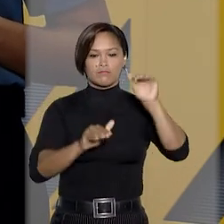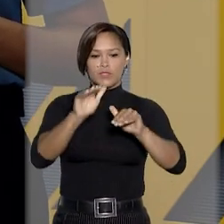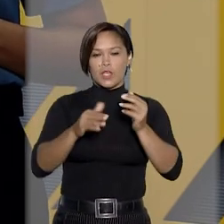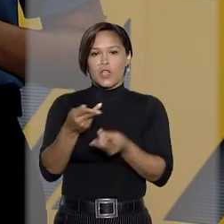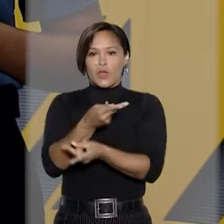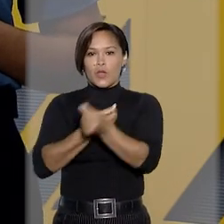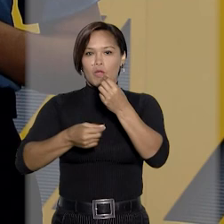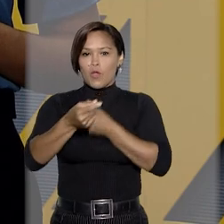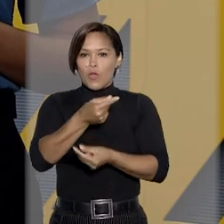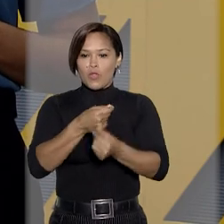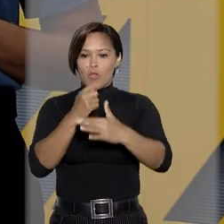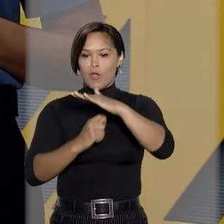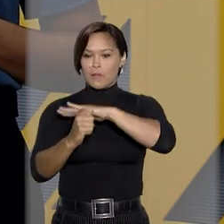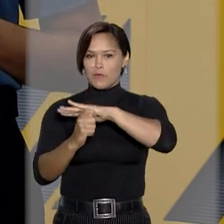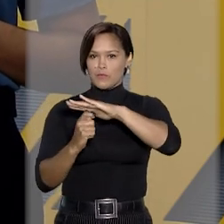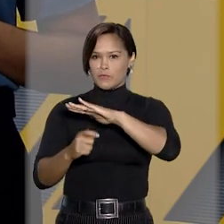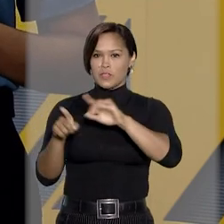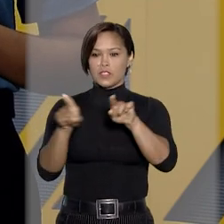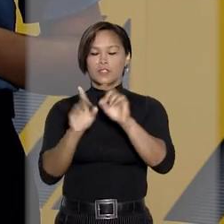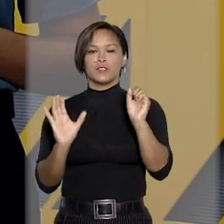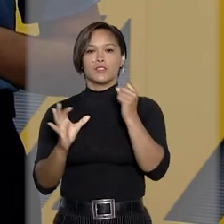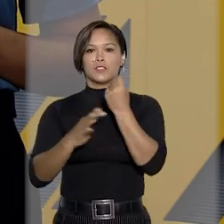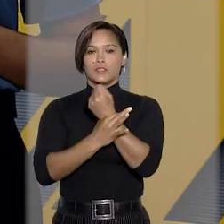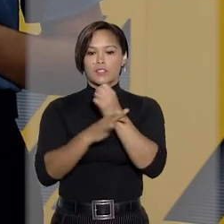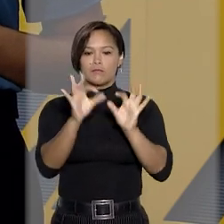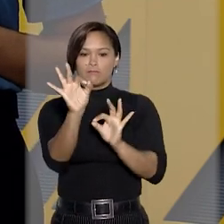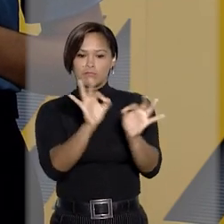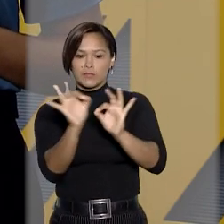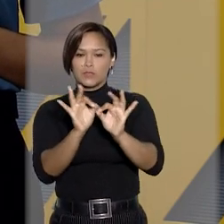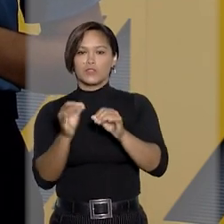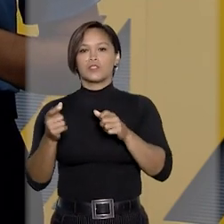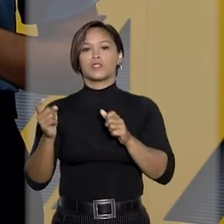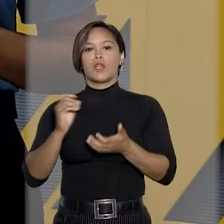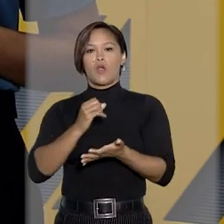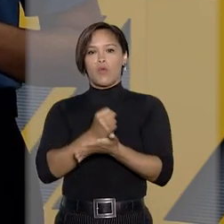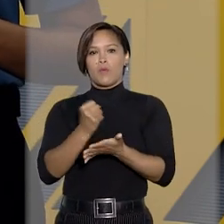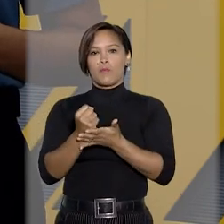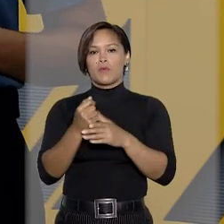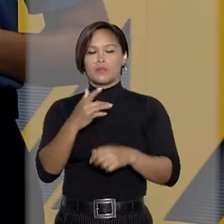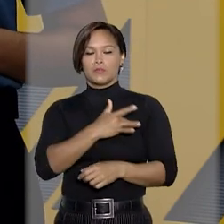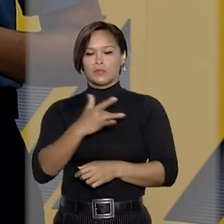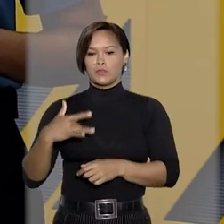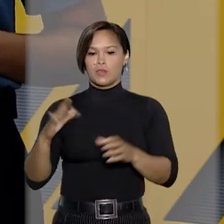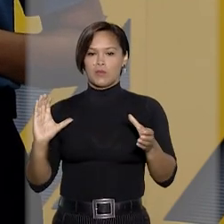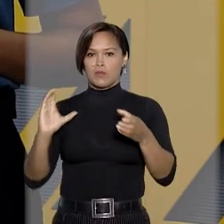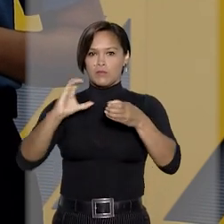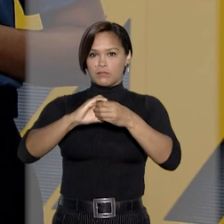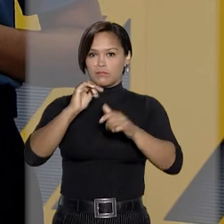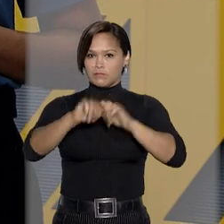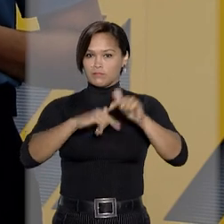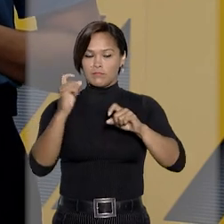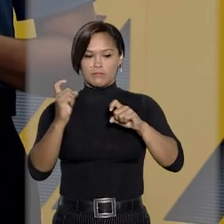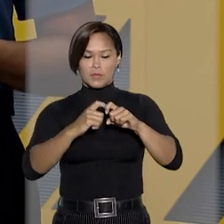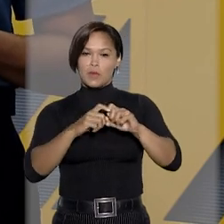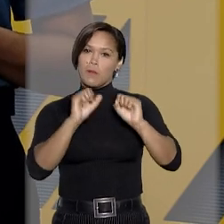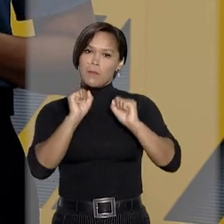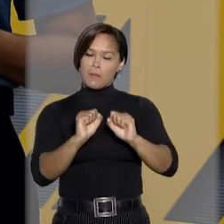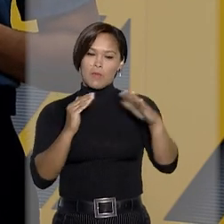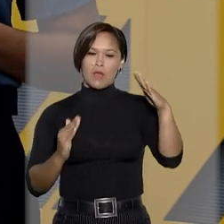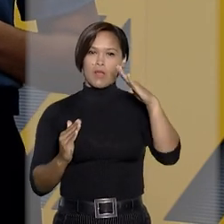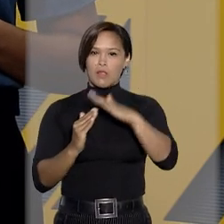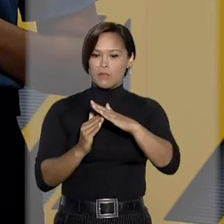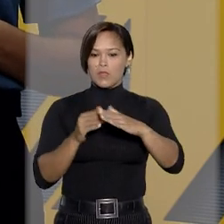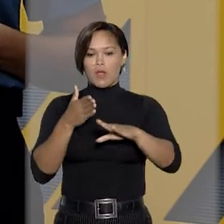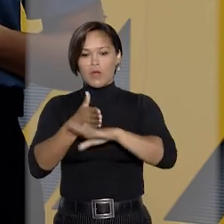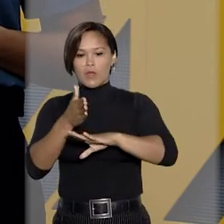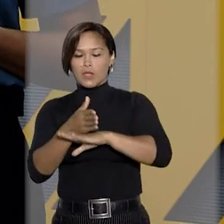equilíbrio econômico-financeiro e assegurar a manutenção dos planos de saúde, as cooperativas de trabalho médico podem limitar